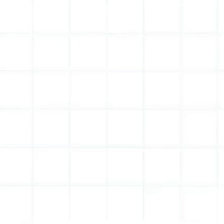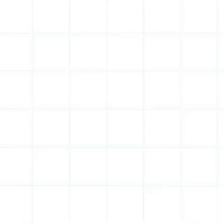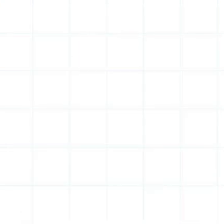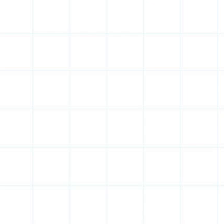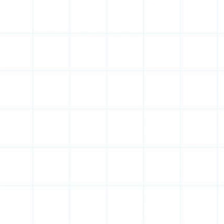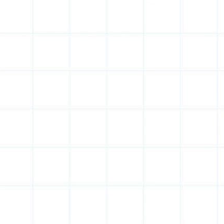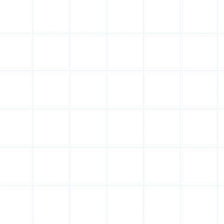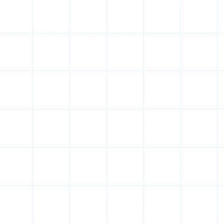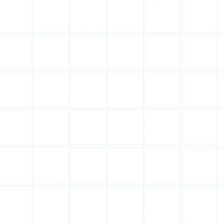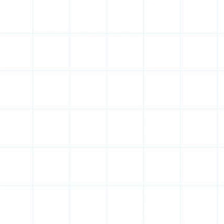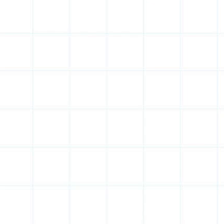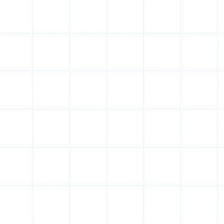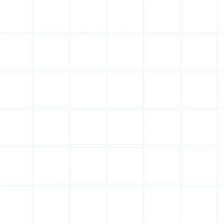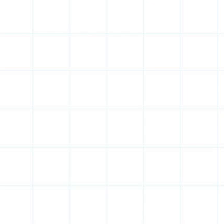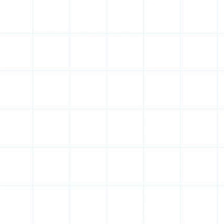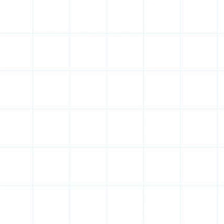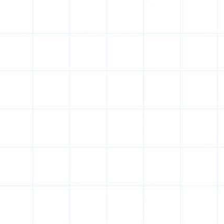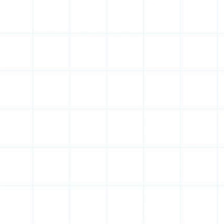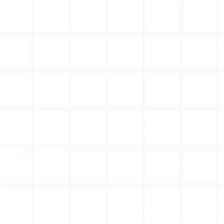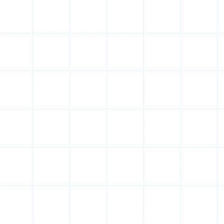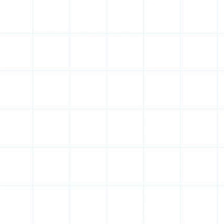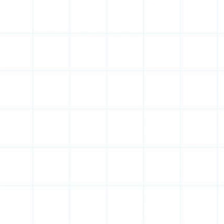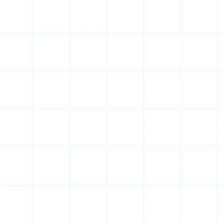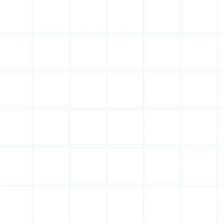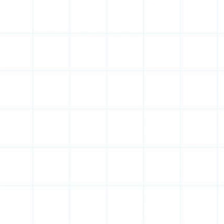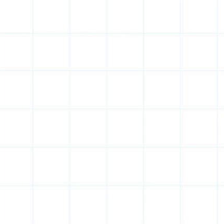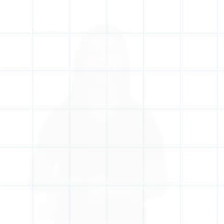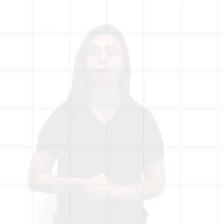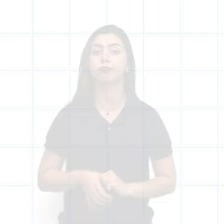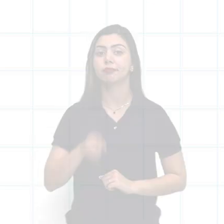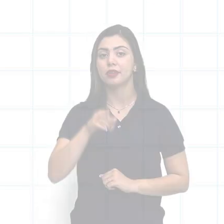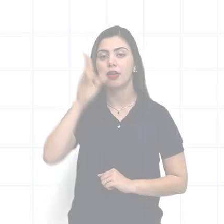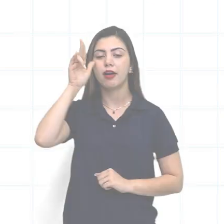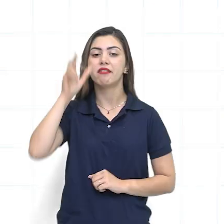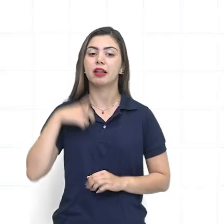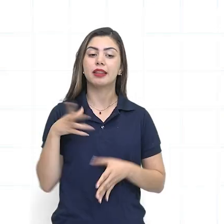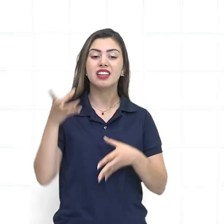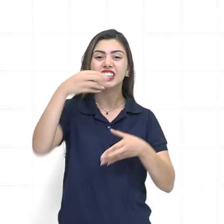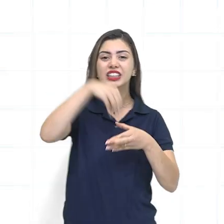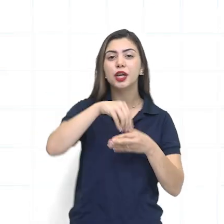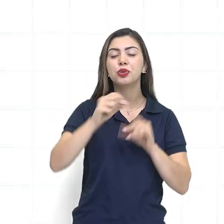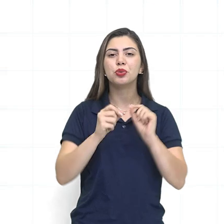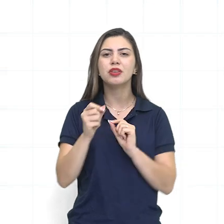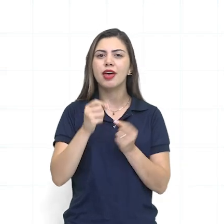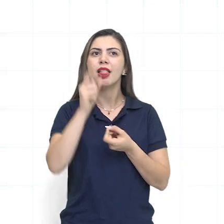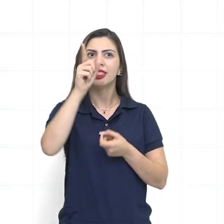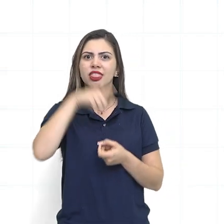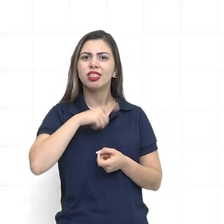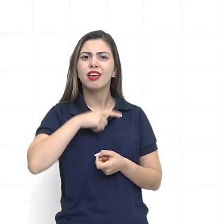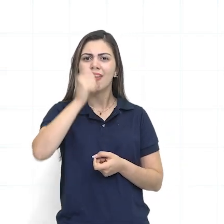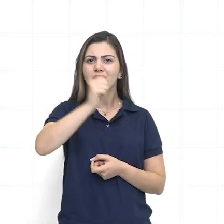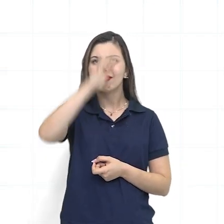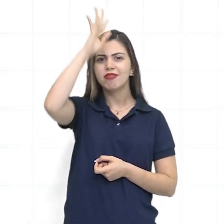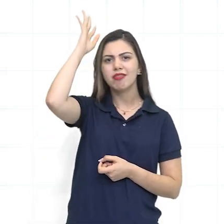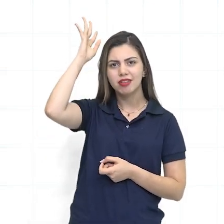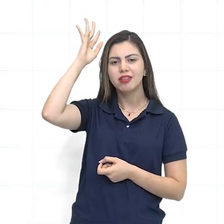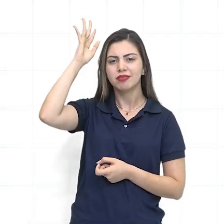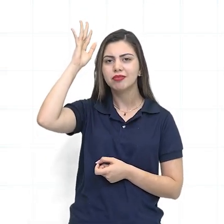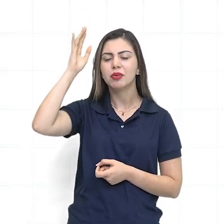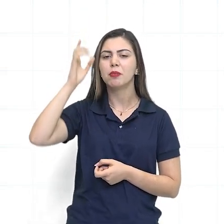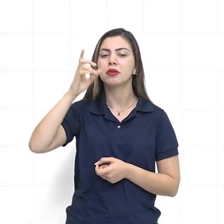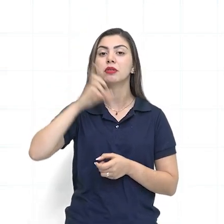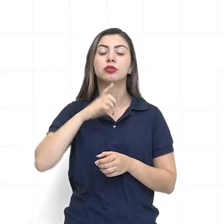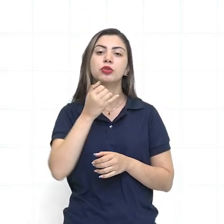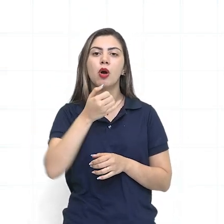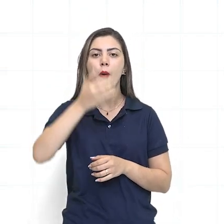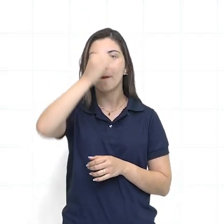haviam vários gregos, né, que justamente eles colocaram esse cavalo lá dentro